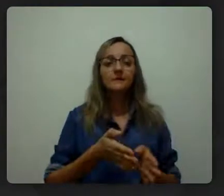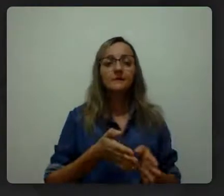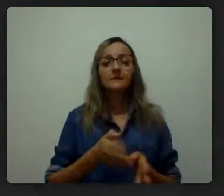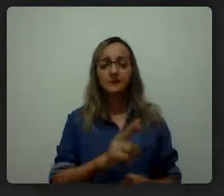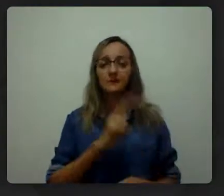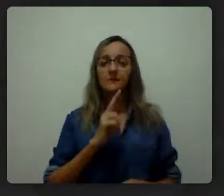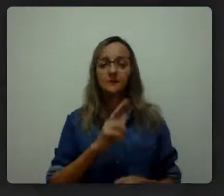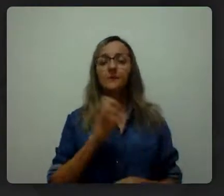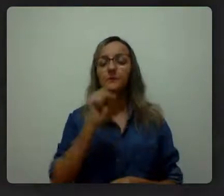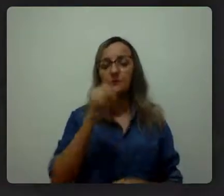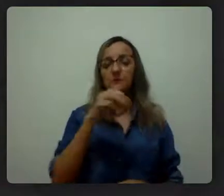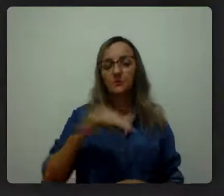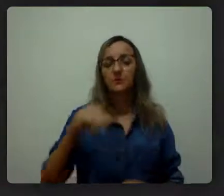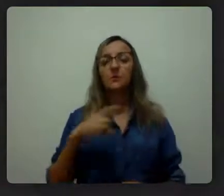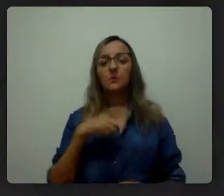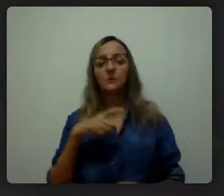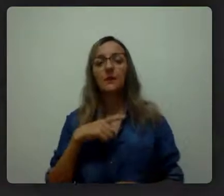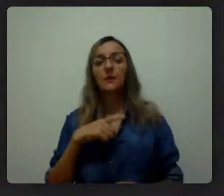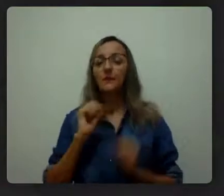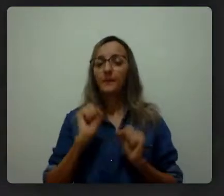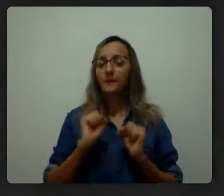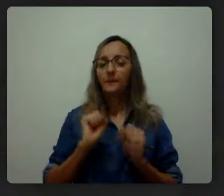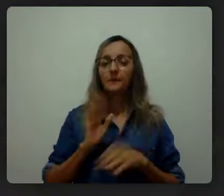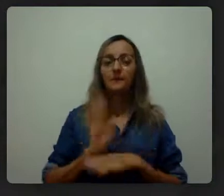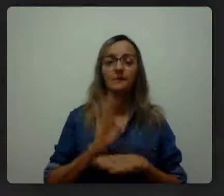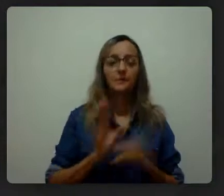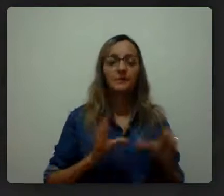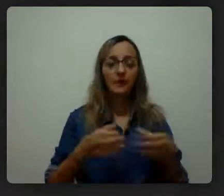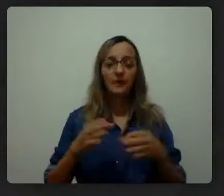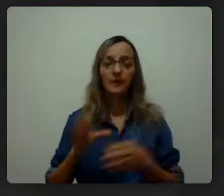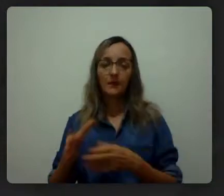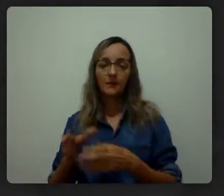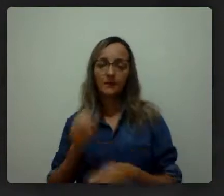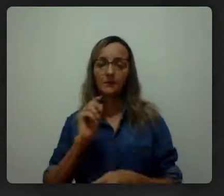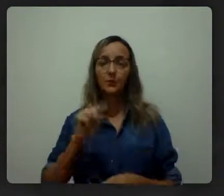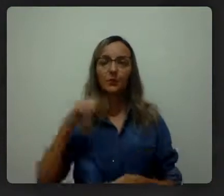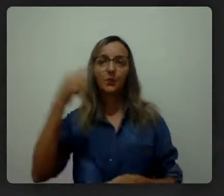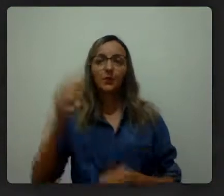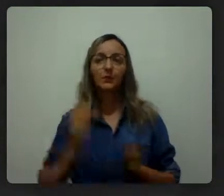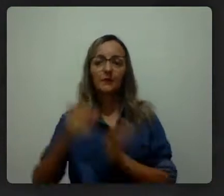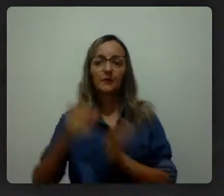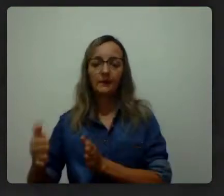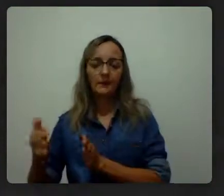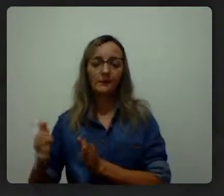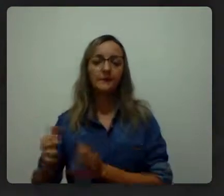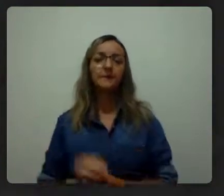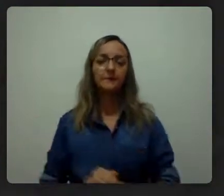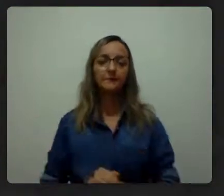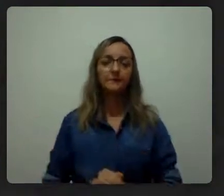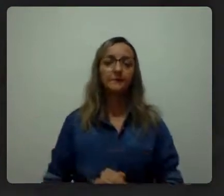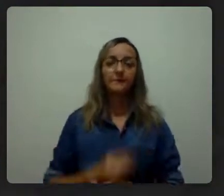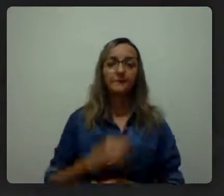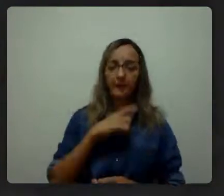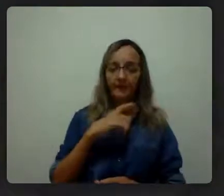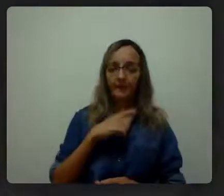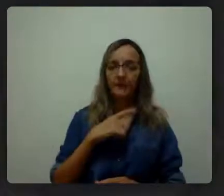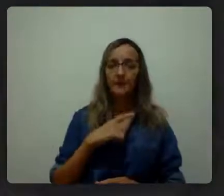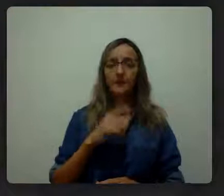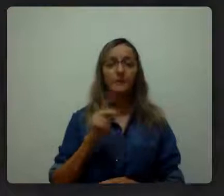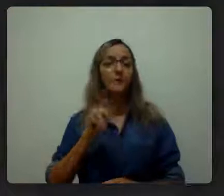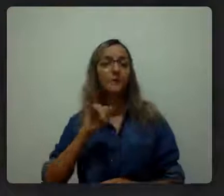faz lives antes explicando cada pergunta, como é que você vai responder, como é que funciona aquilo. Então, é